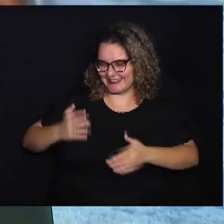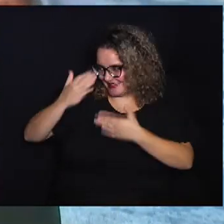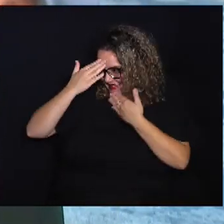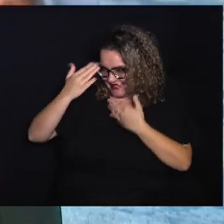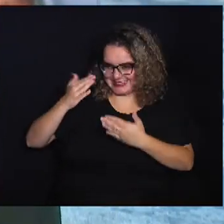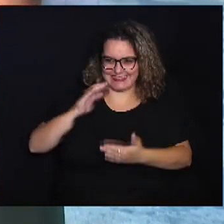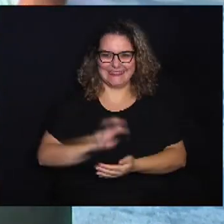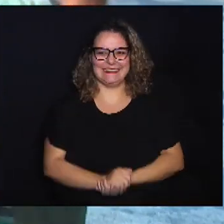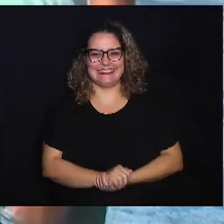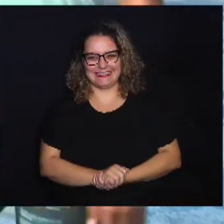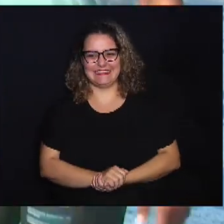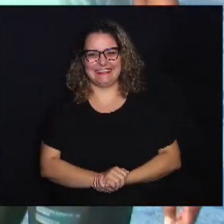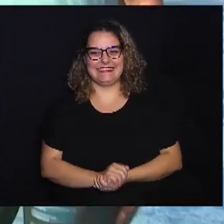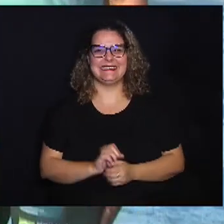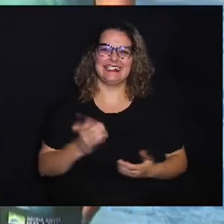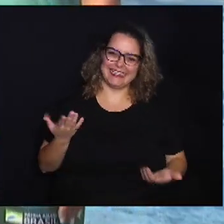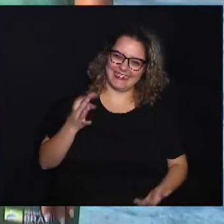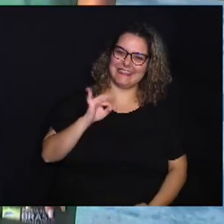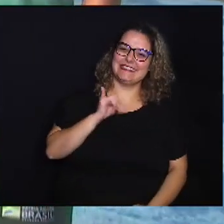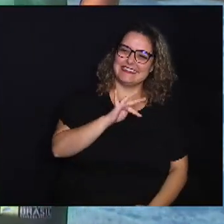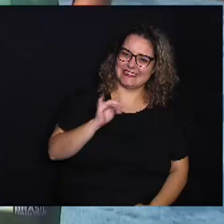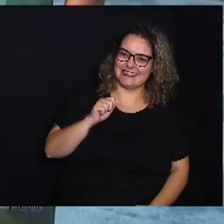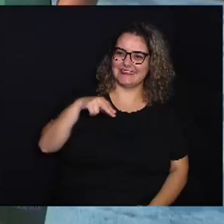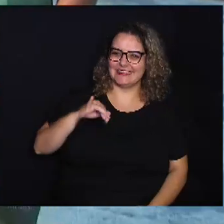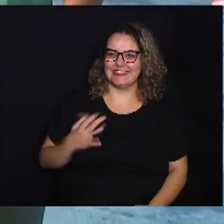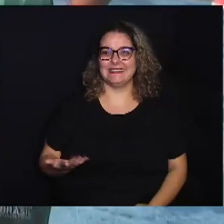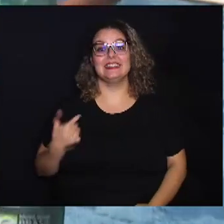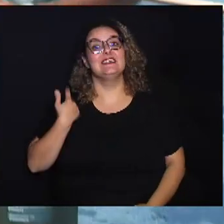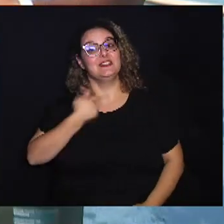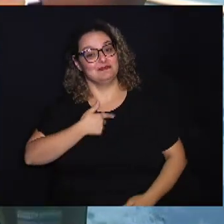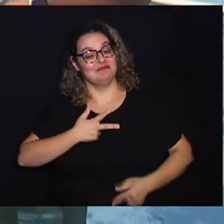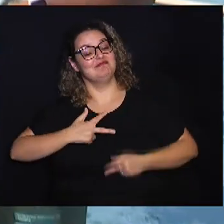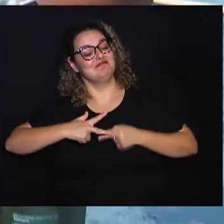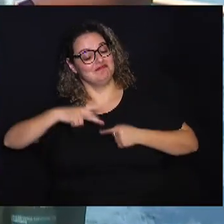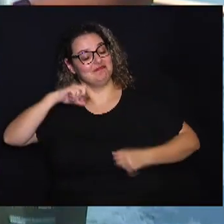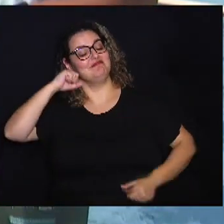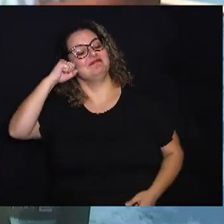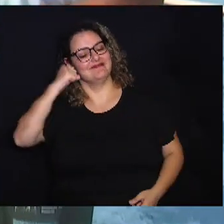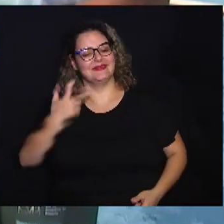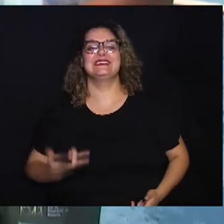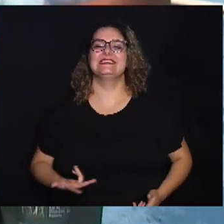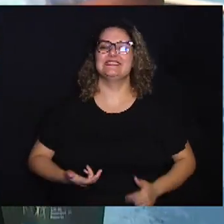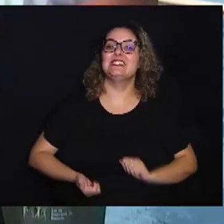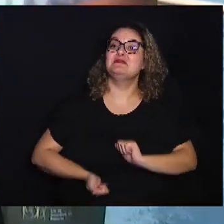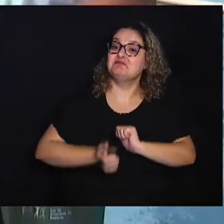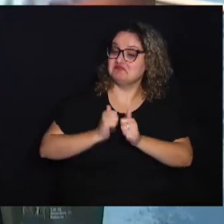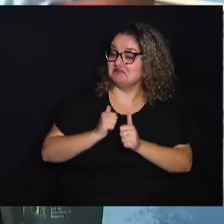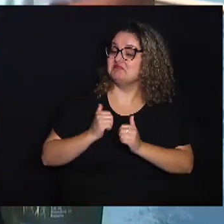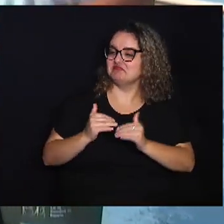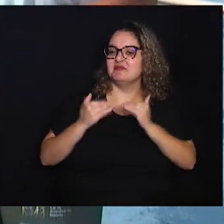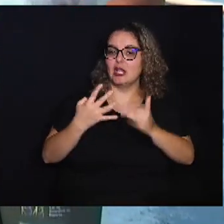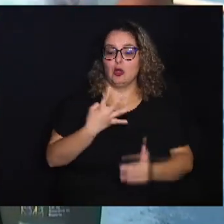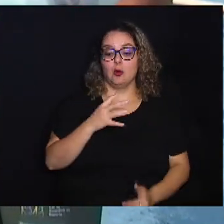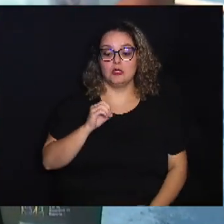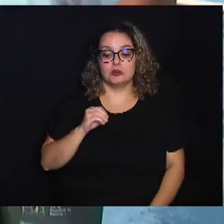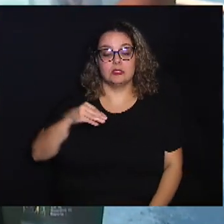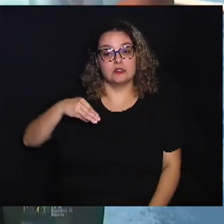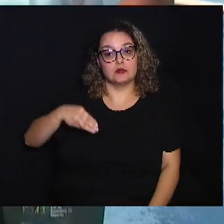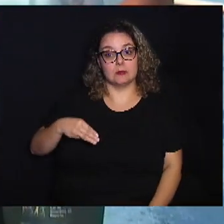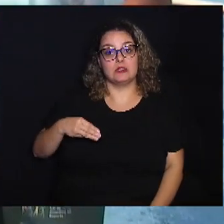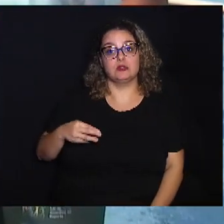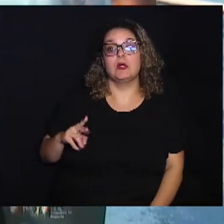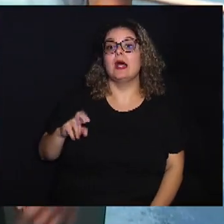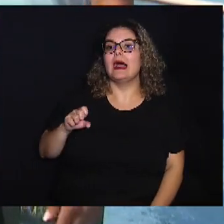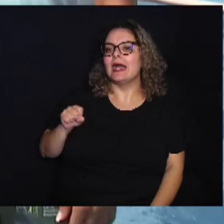obrigada. Valeu, essa foi a Tiffany Marinho, nossa atleta de alto rendimento, 400 metros rasos. Agora, para